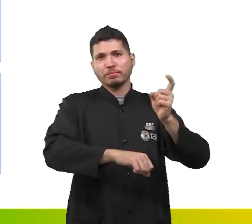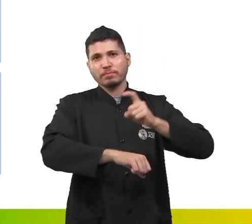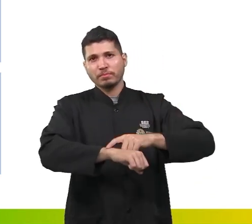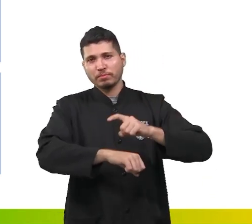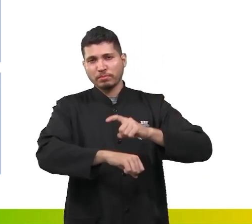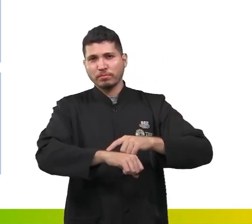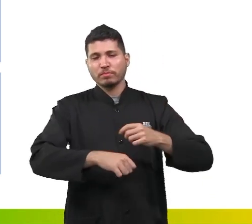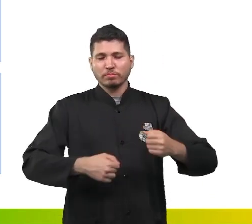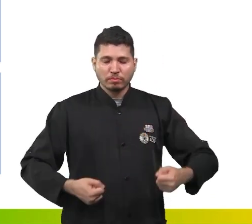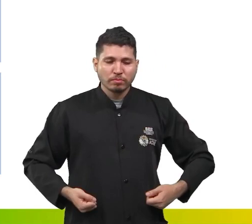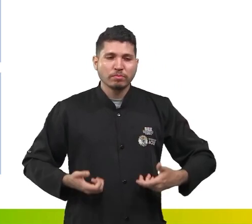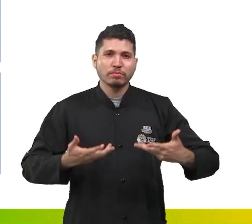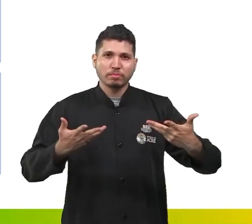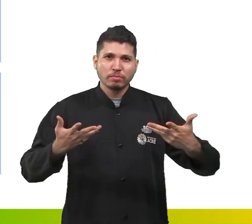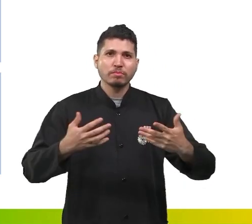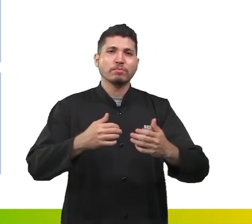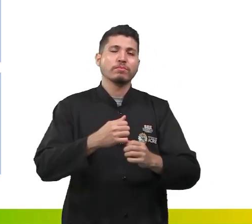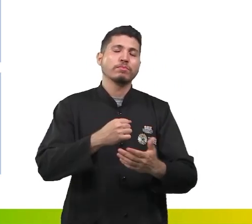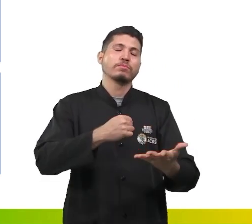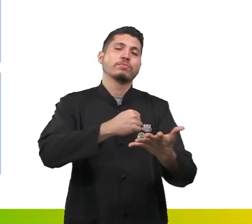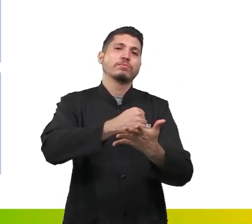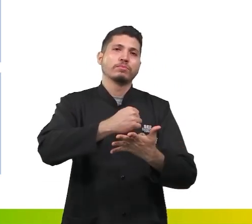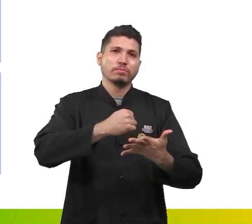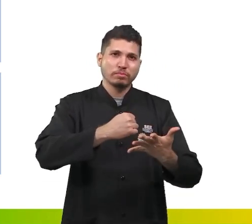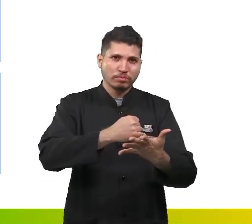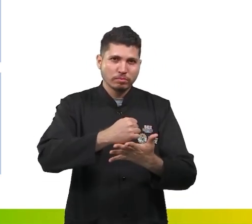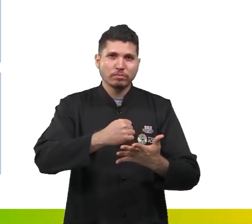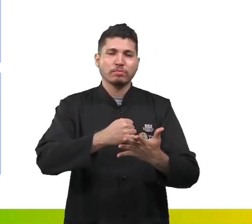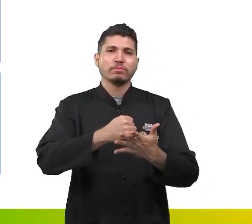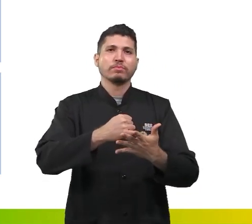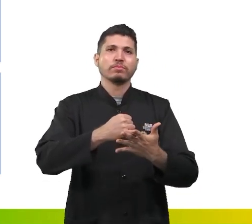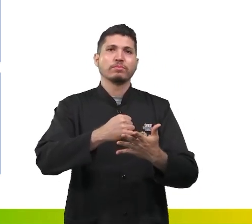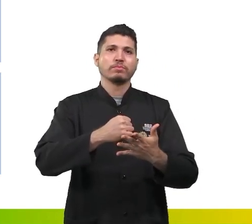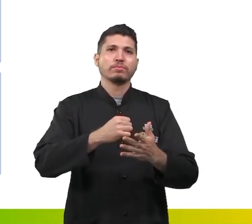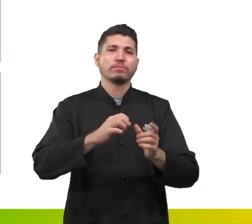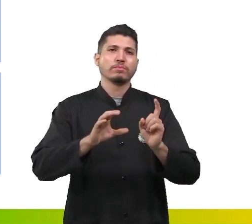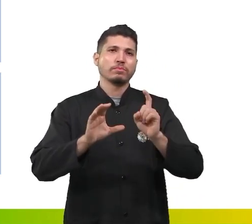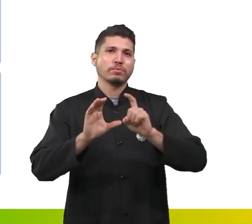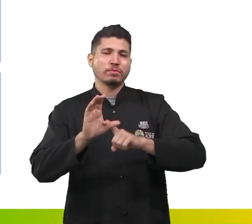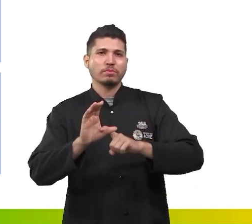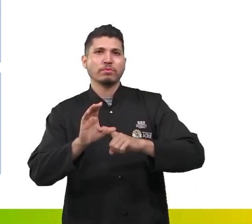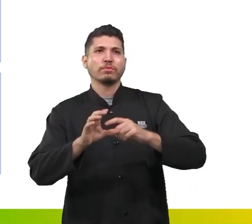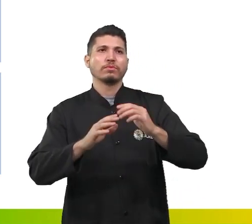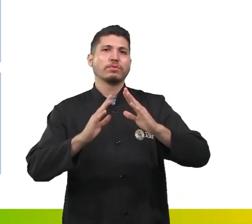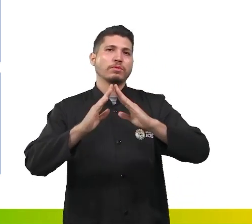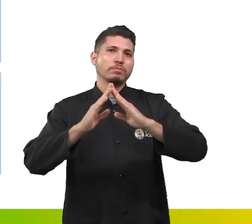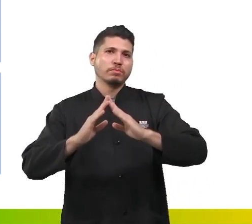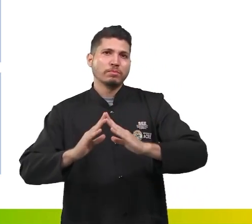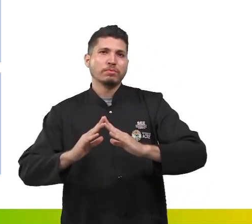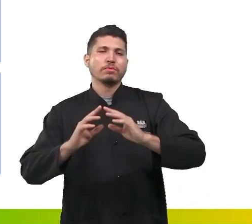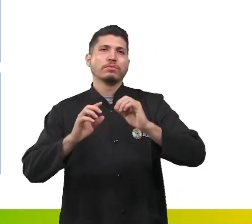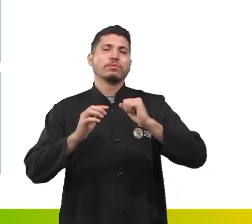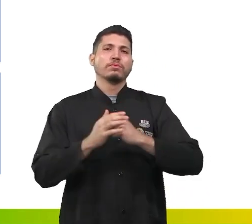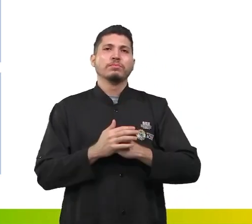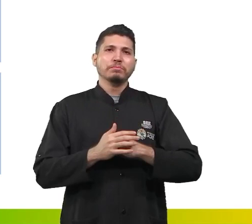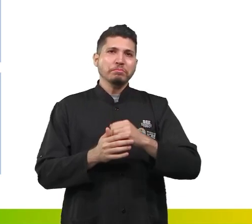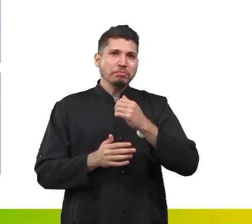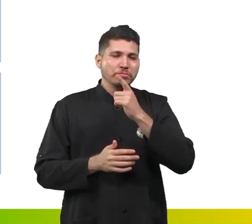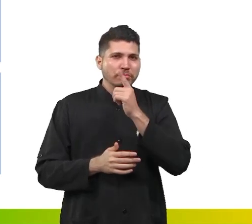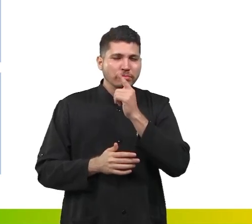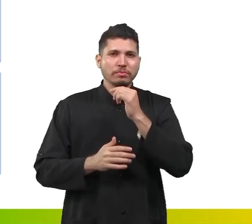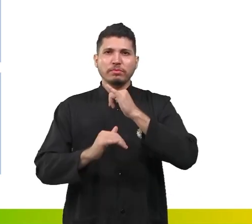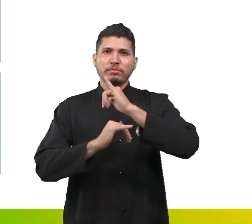as despesas básicas que entram nessa conta, como moradia, alimentação, energia elétrica, água e